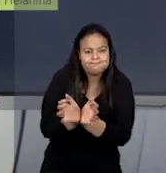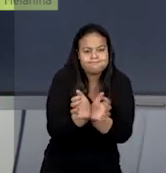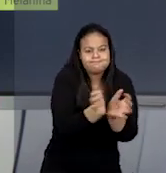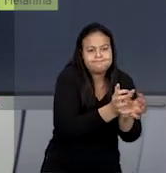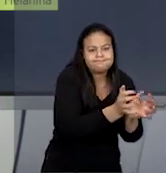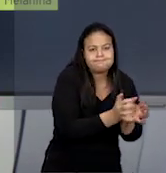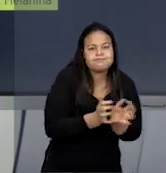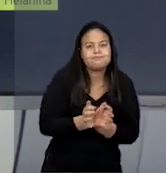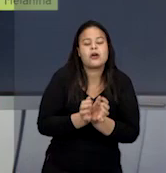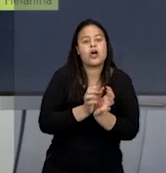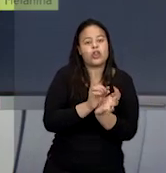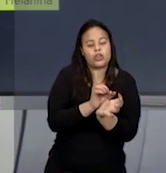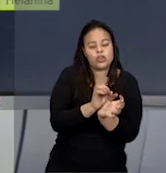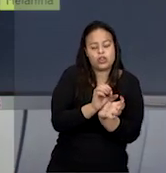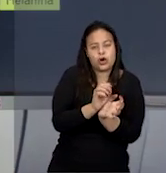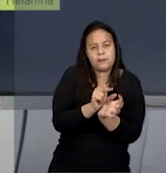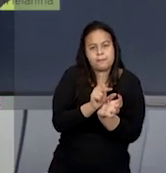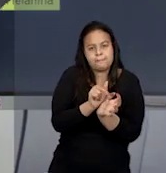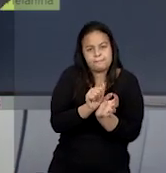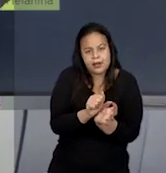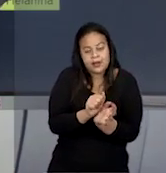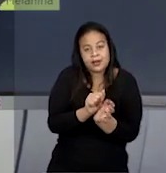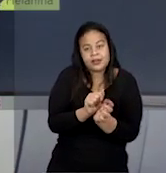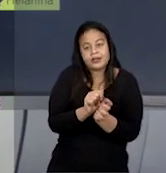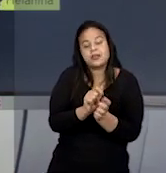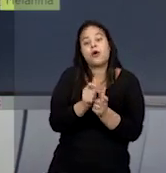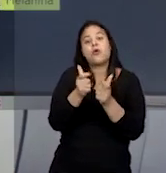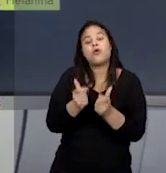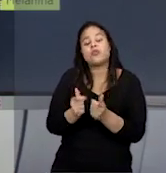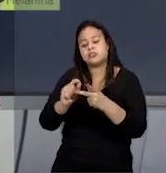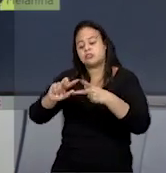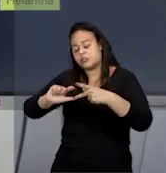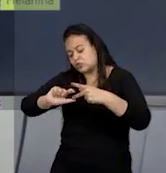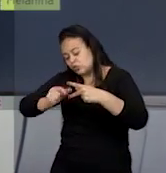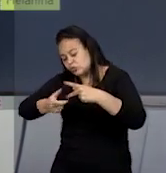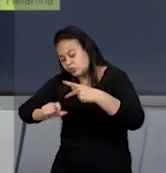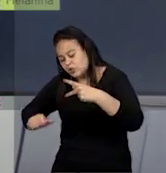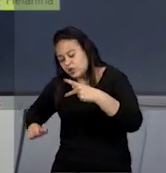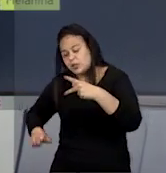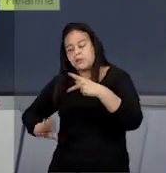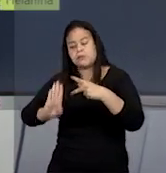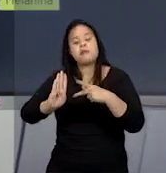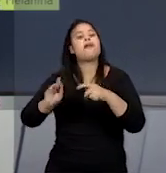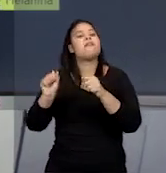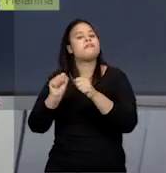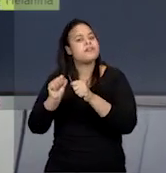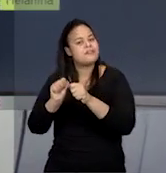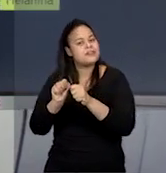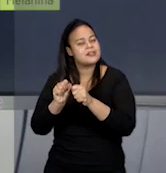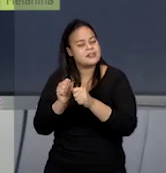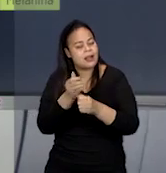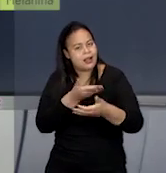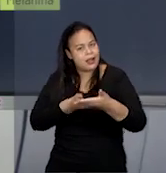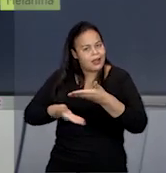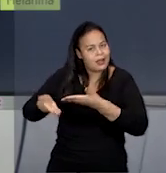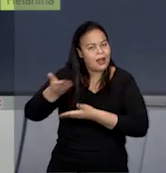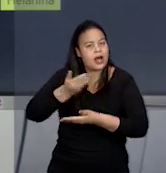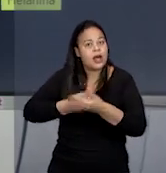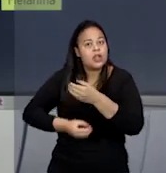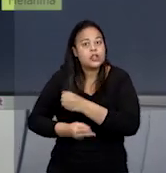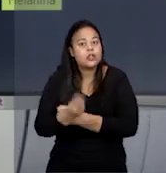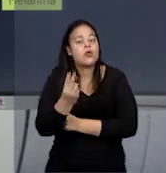e, juntamente, lá no gene B, vai fazer, então, com que essa enzima 2